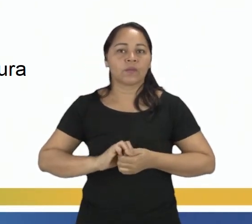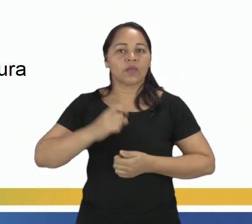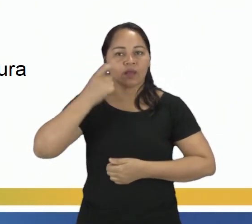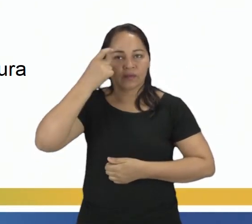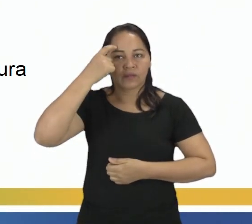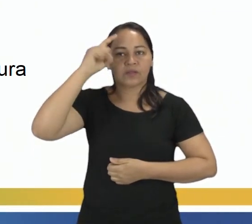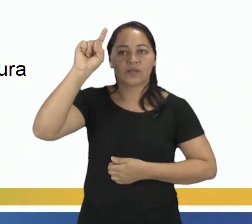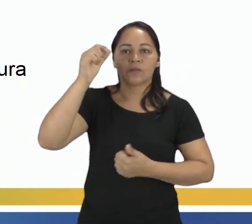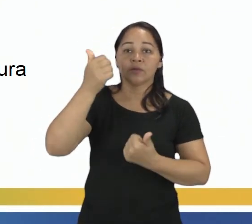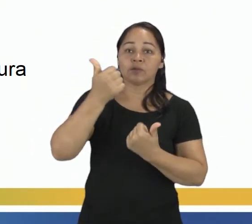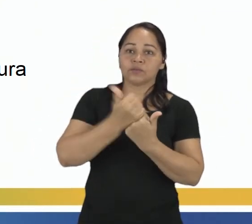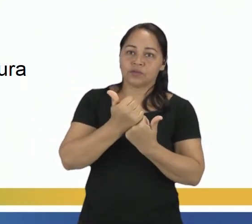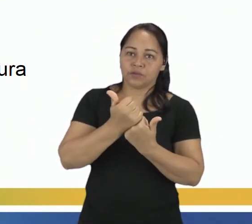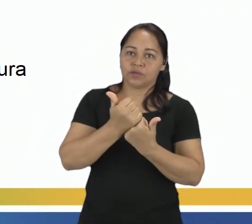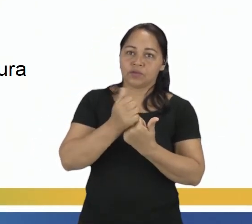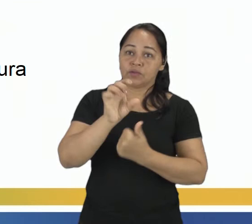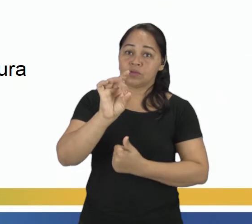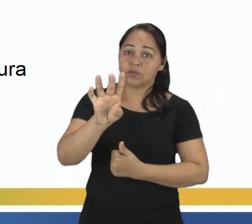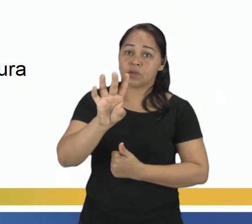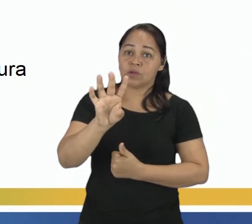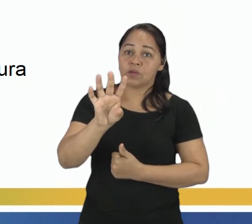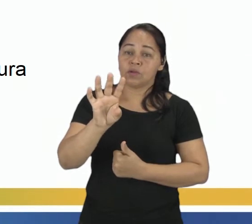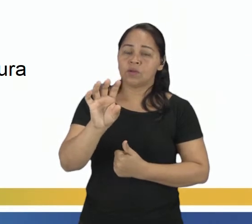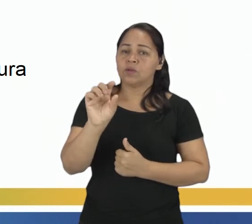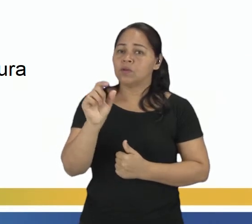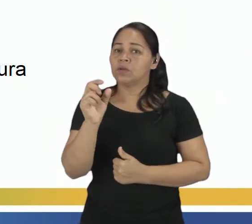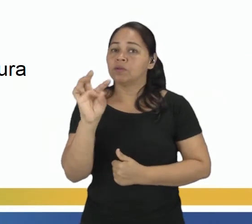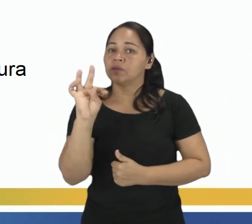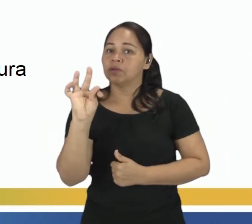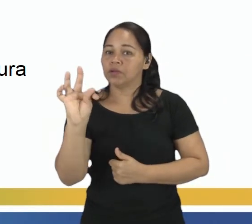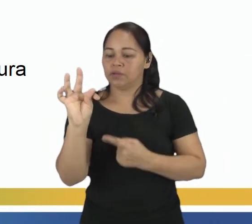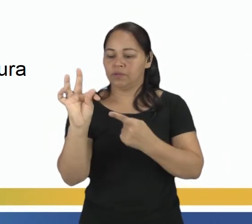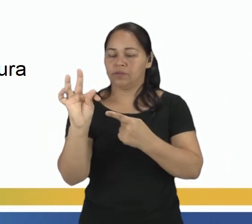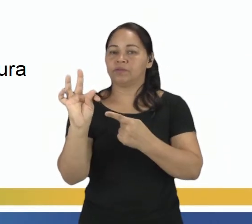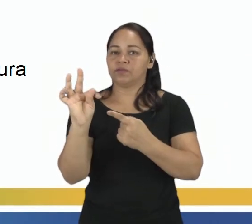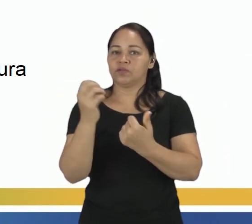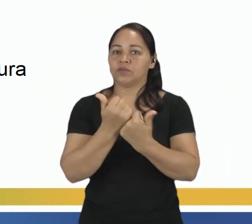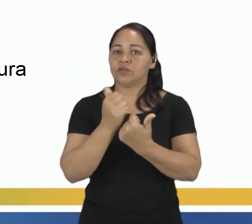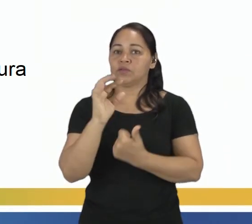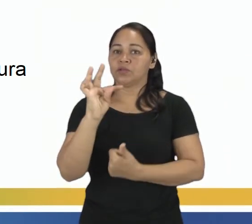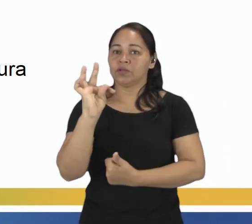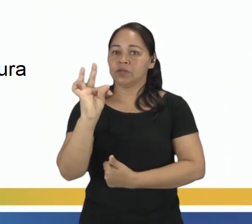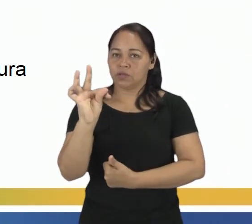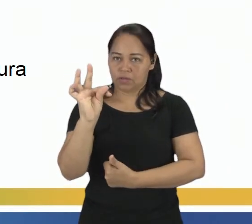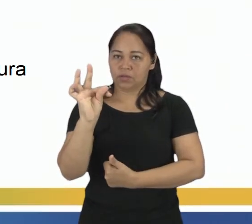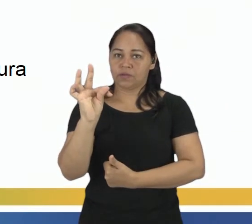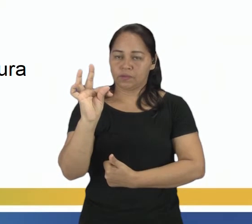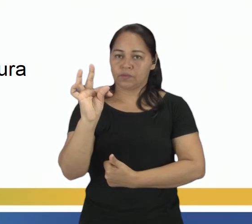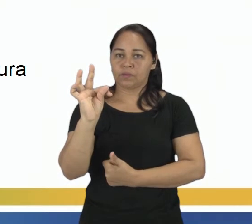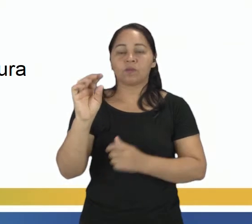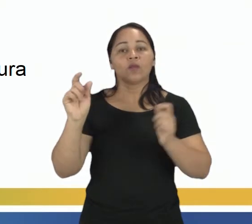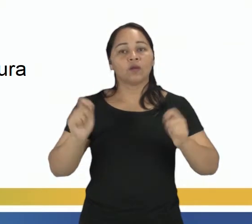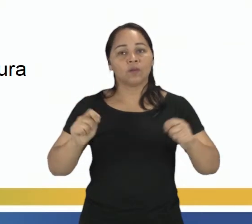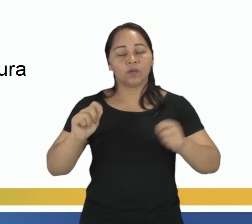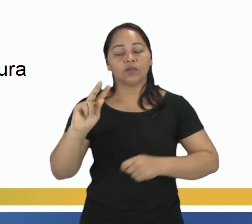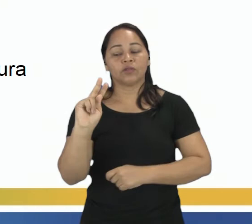para substituir apenas o valor de t, que poderia também ter sido uma situação para substituir o valor de h.